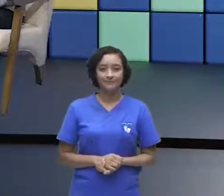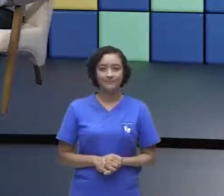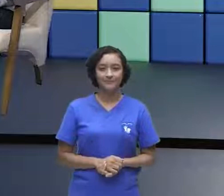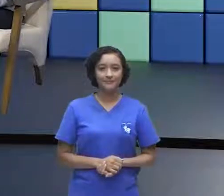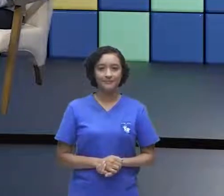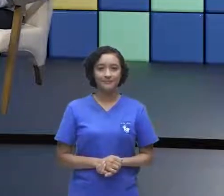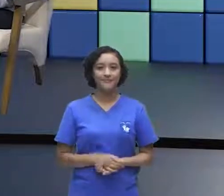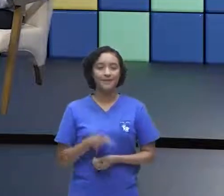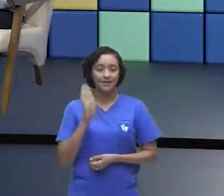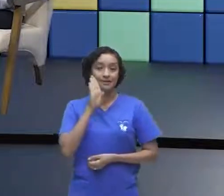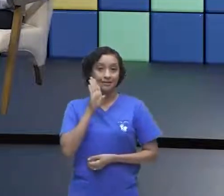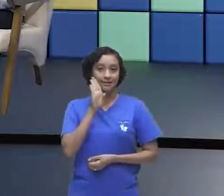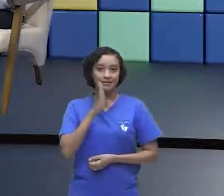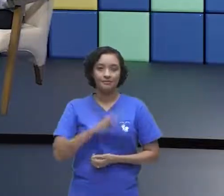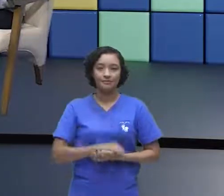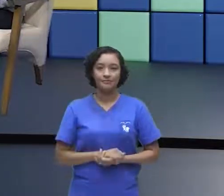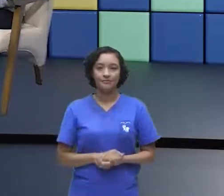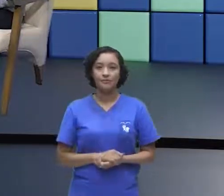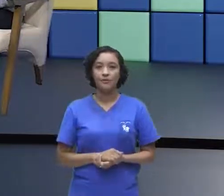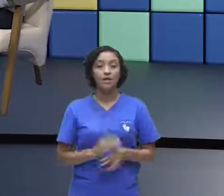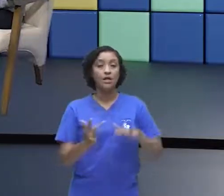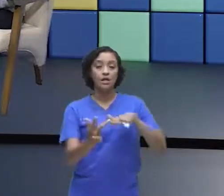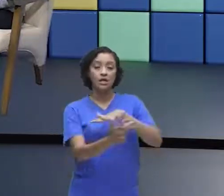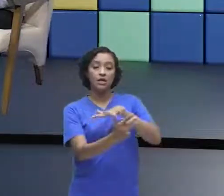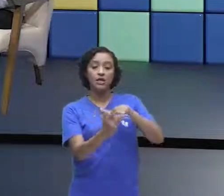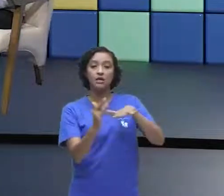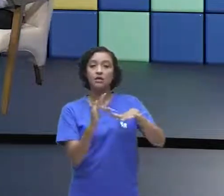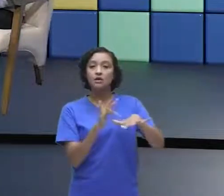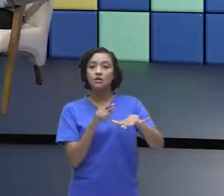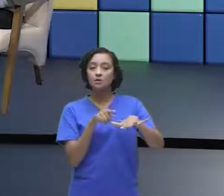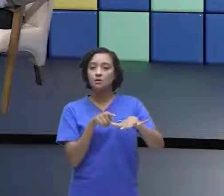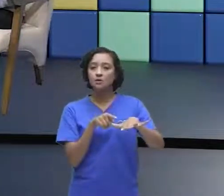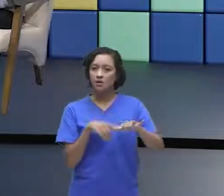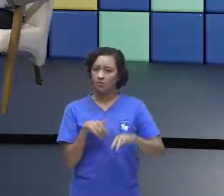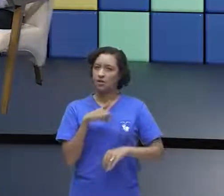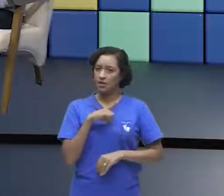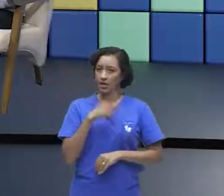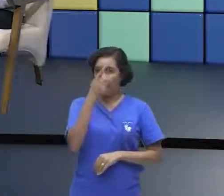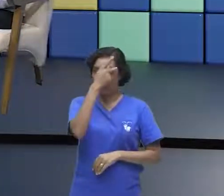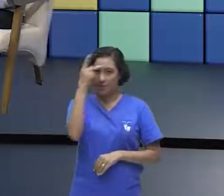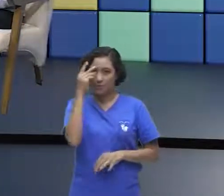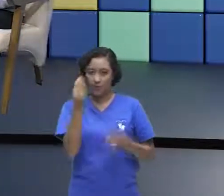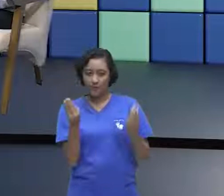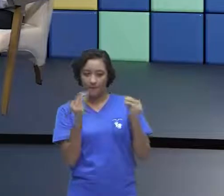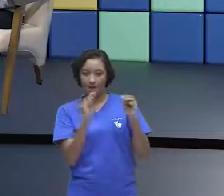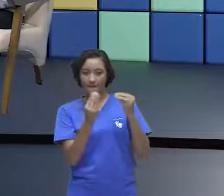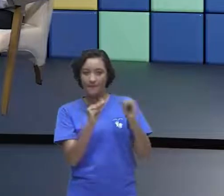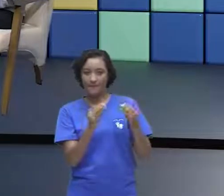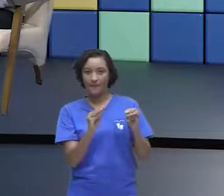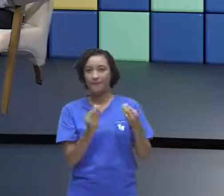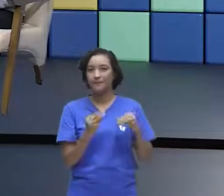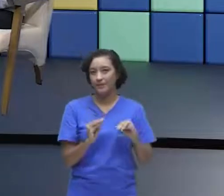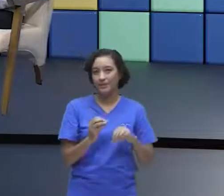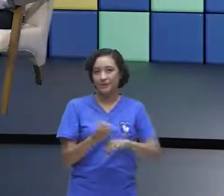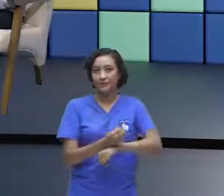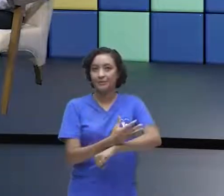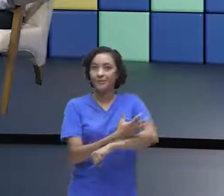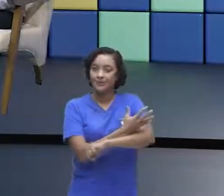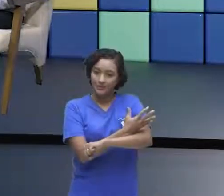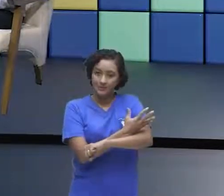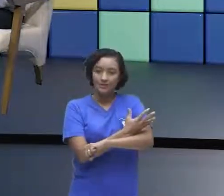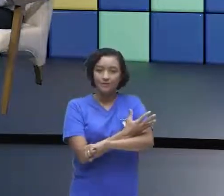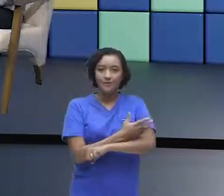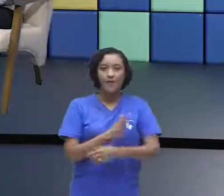bem legal. E as redes sociais? Tem muita gente que desabafa também nas redes sociais, né? Se expõe, tanto quanto está